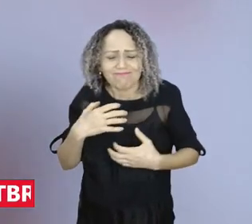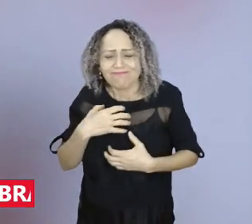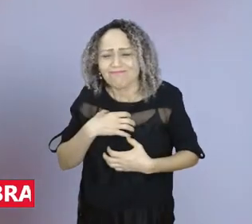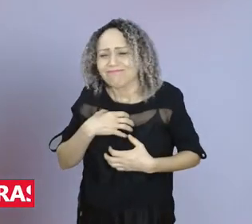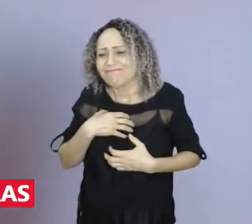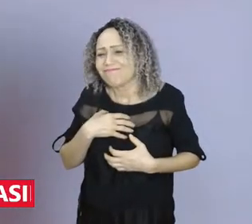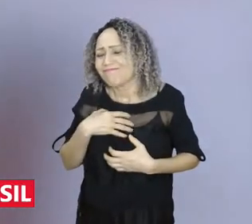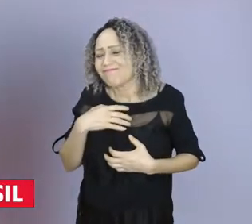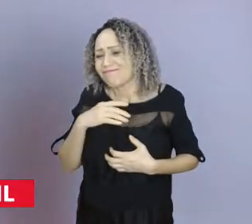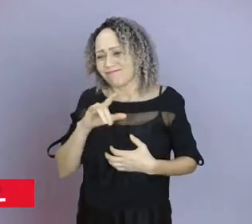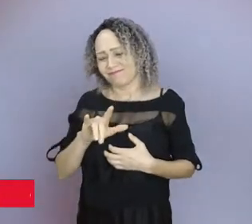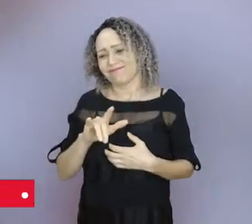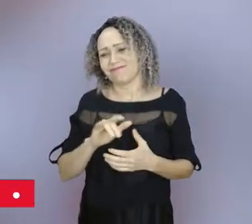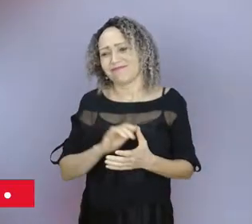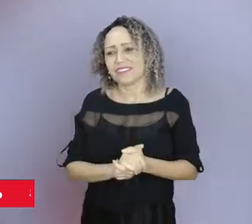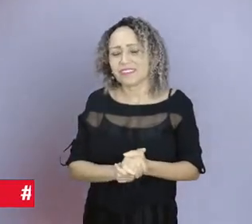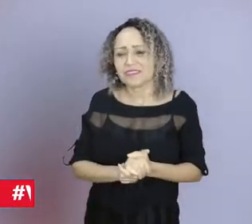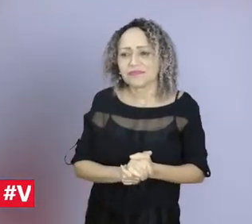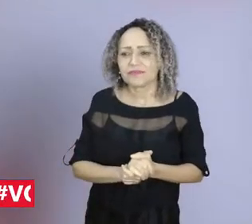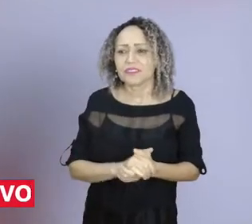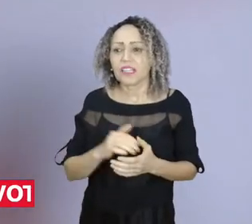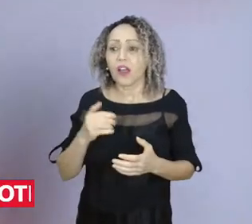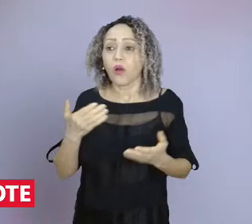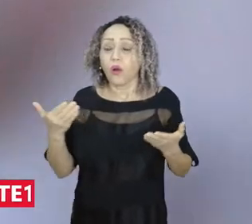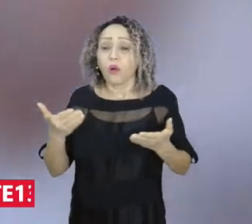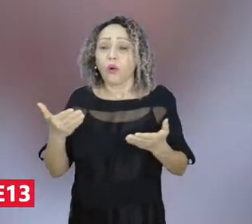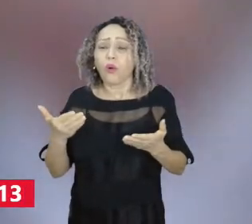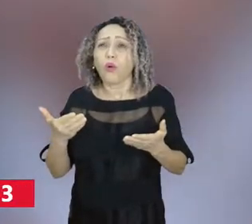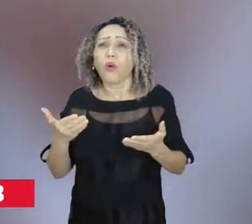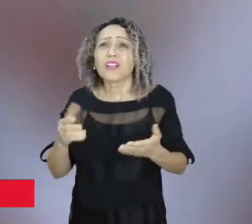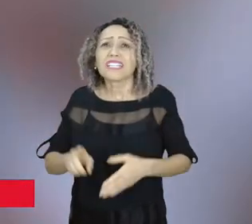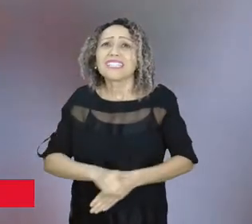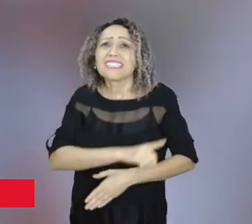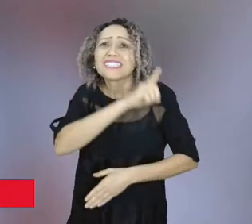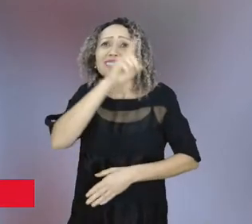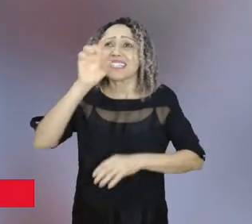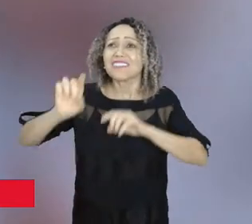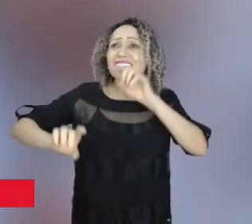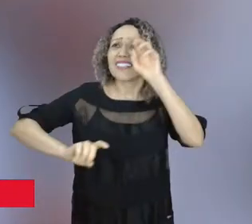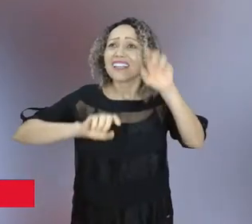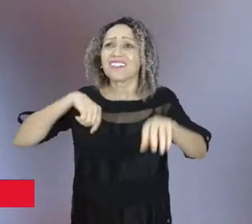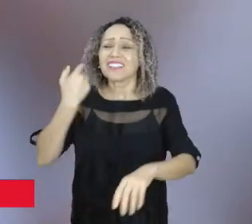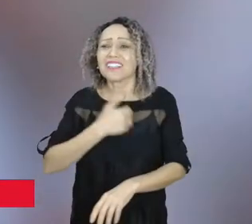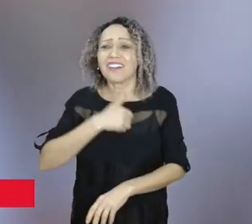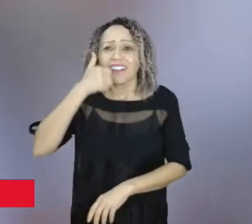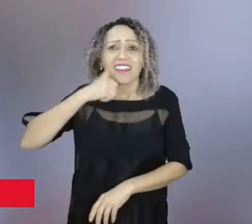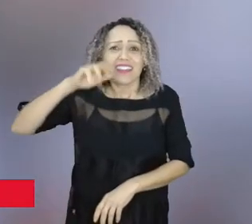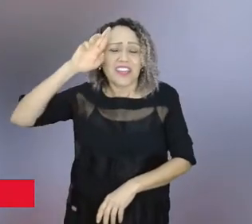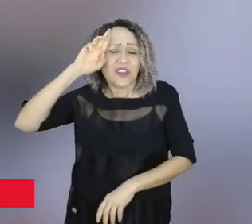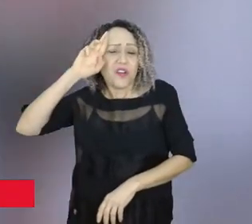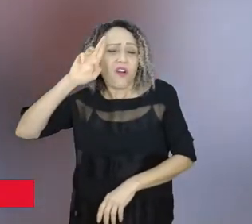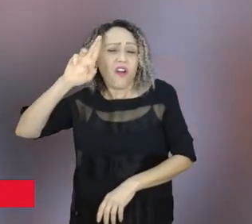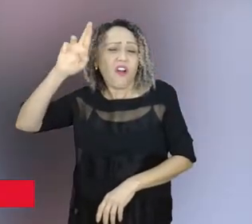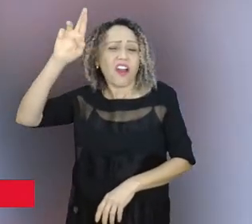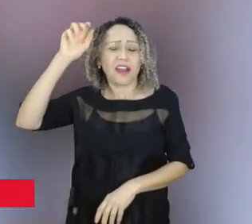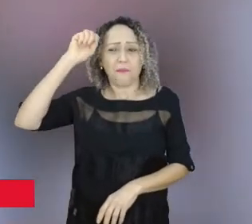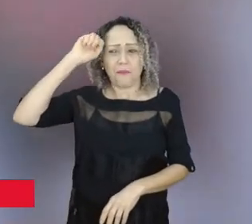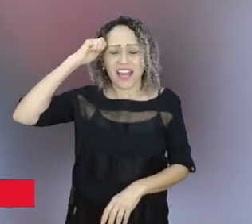das Crianças e Dia de Nossa Senhora Aparecida, eu agradeço ao povo da